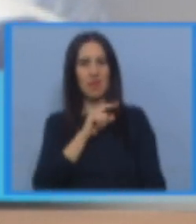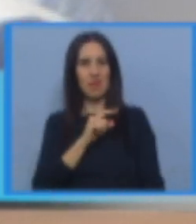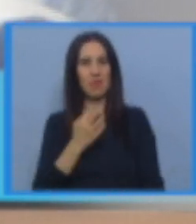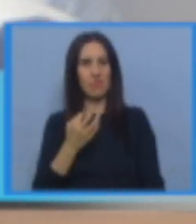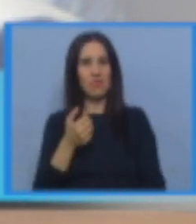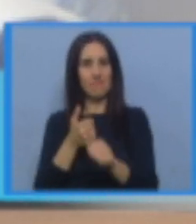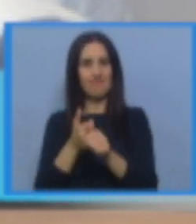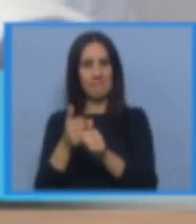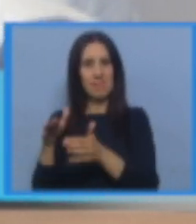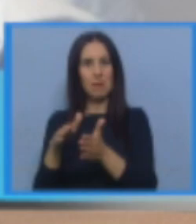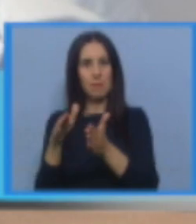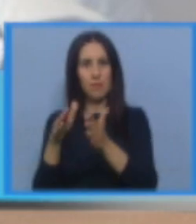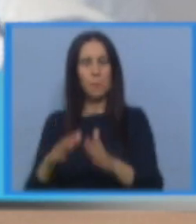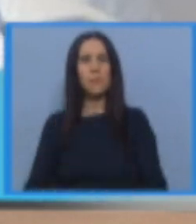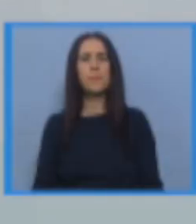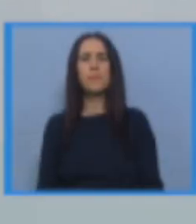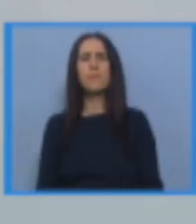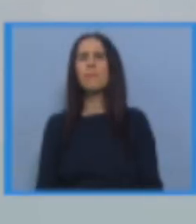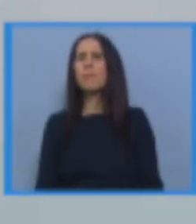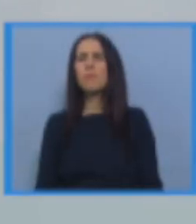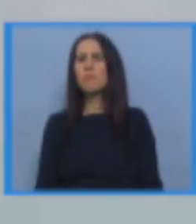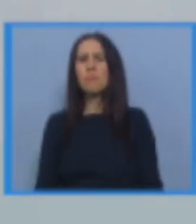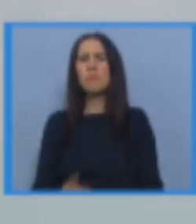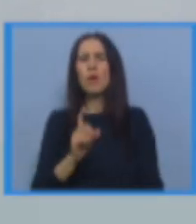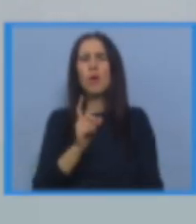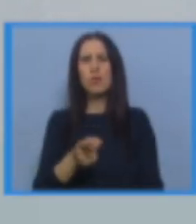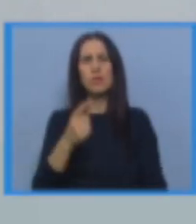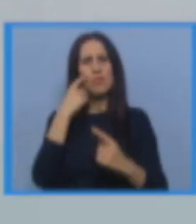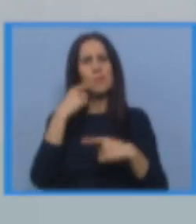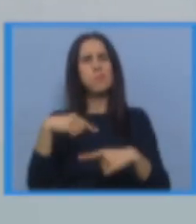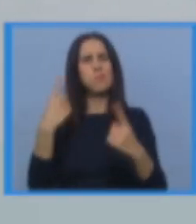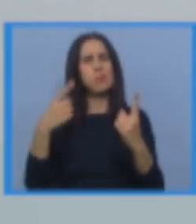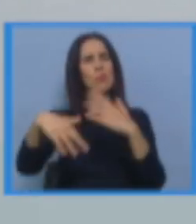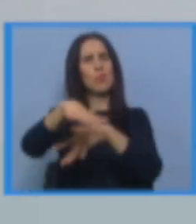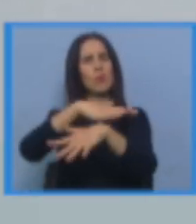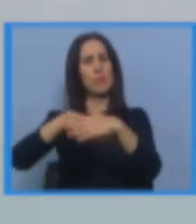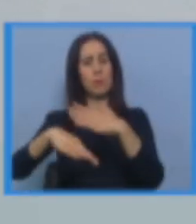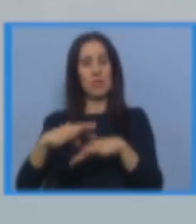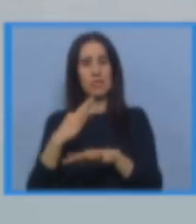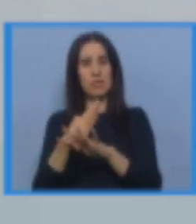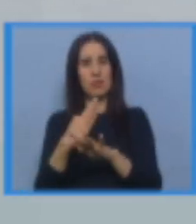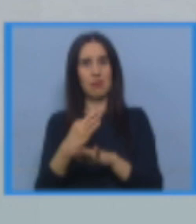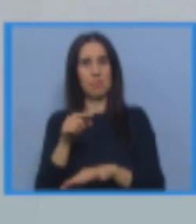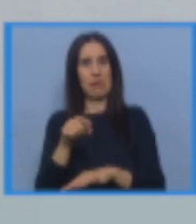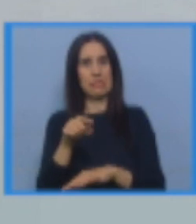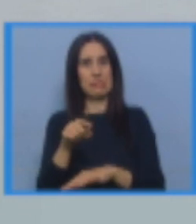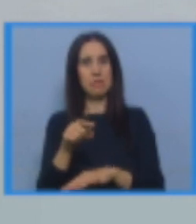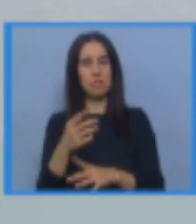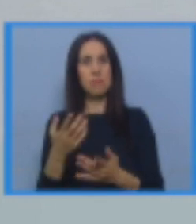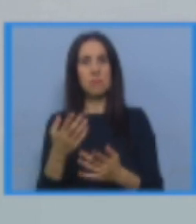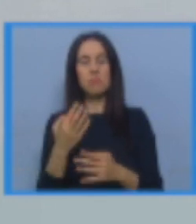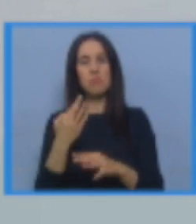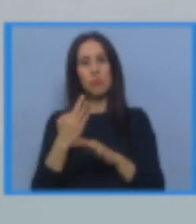esse caminho. O que é que foi justificando as expressões públicas que a celebração